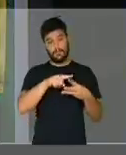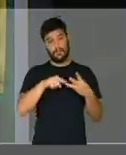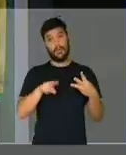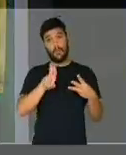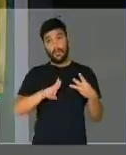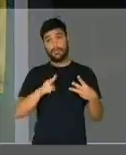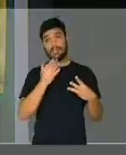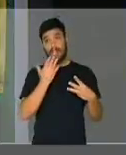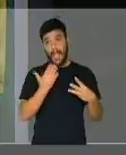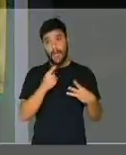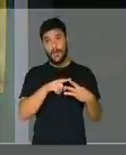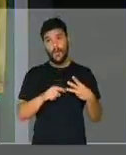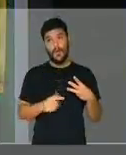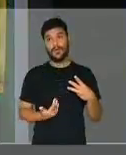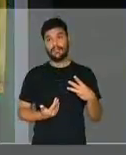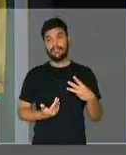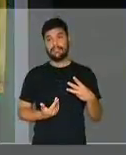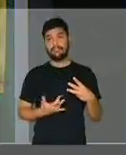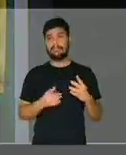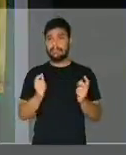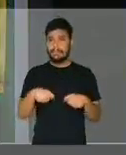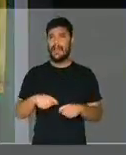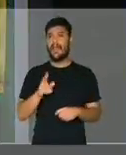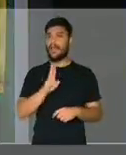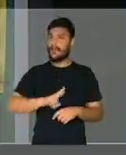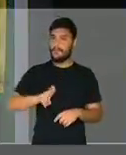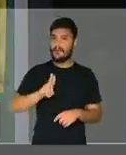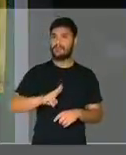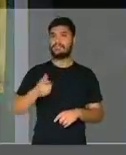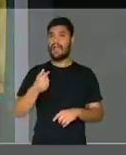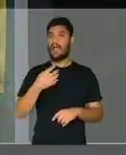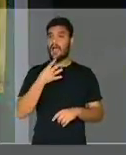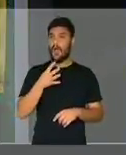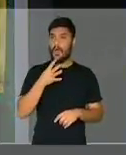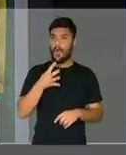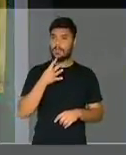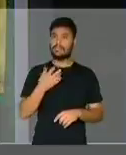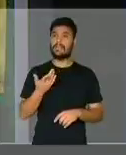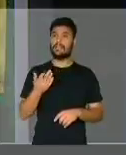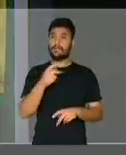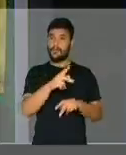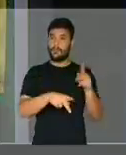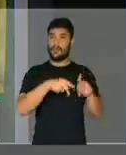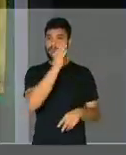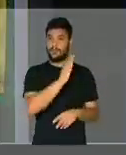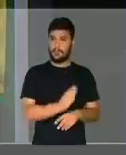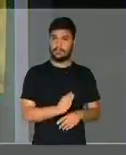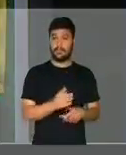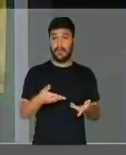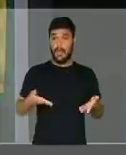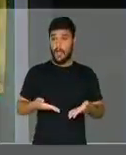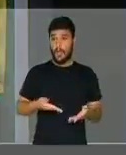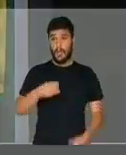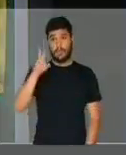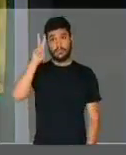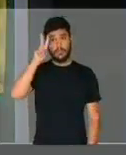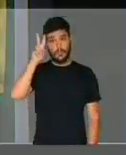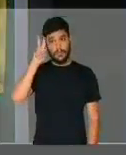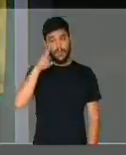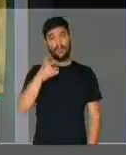cores semafóricas é de imediata compreensão e bastante conhecida da população brasileira. Nessa segunda-feira,